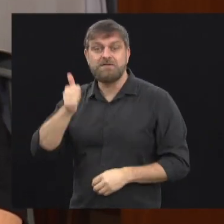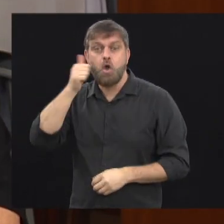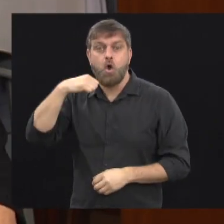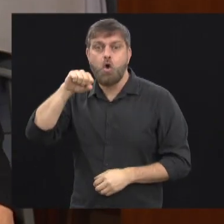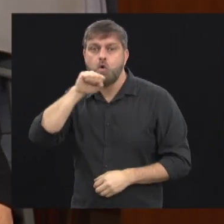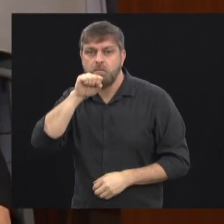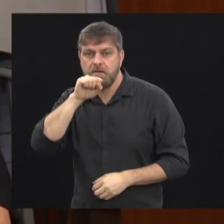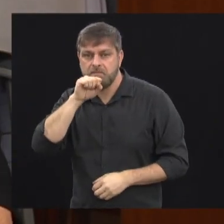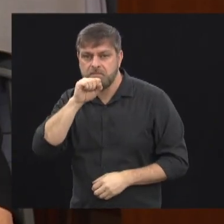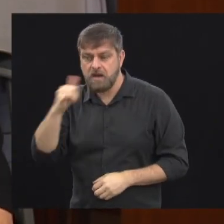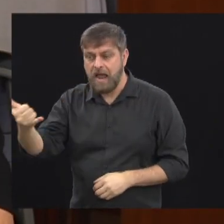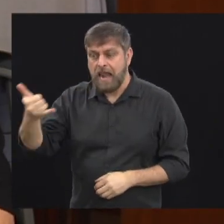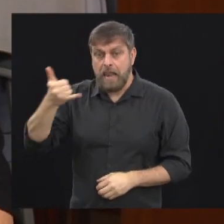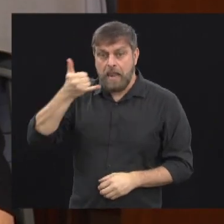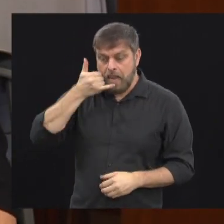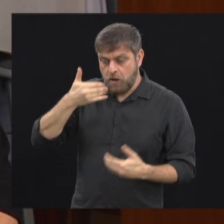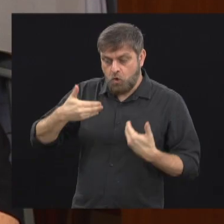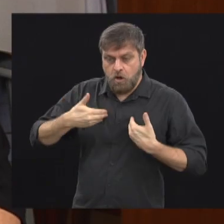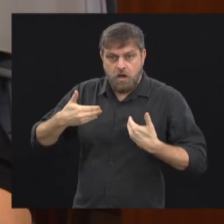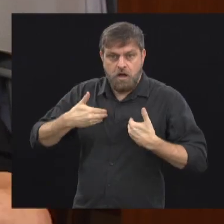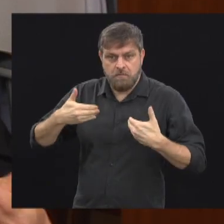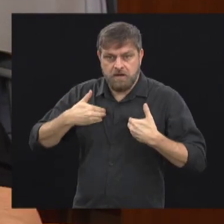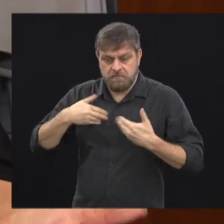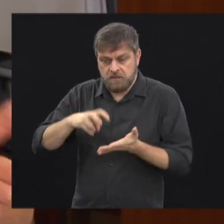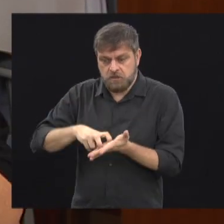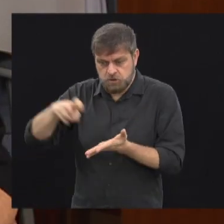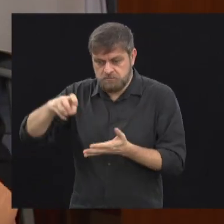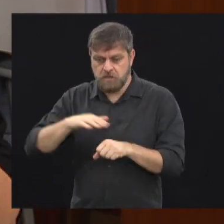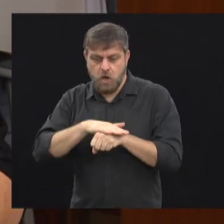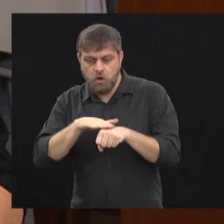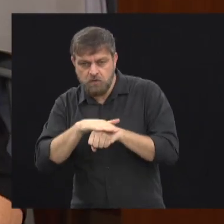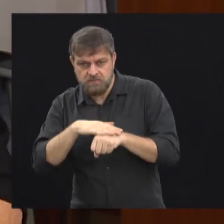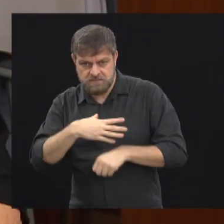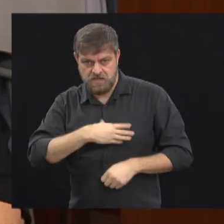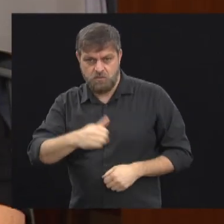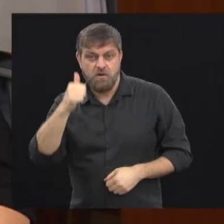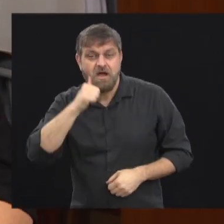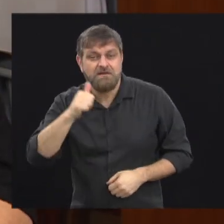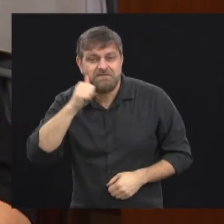que ligou para a gente. De manhã eu recebia